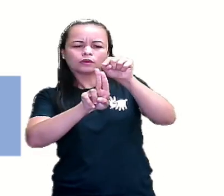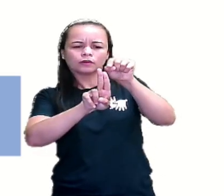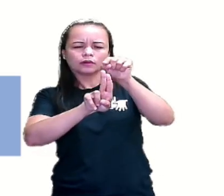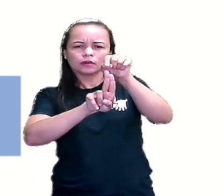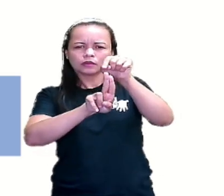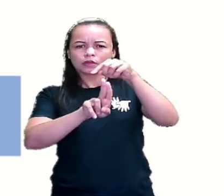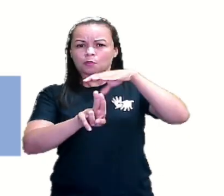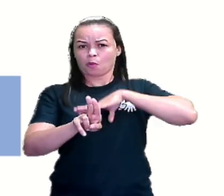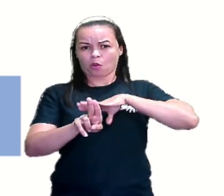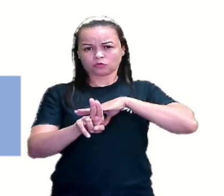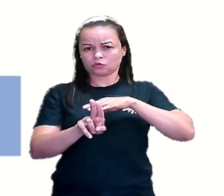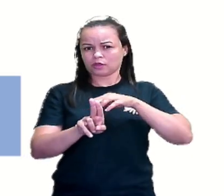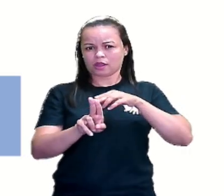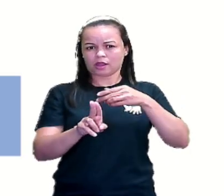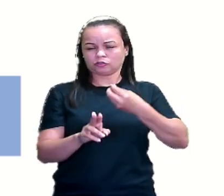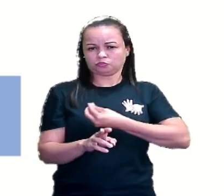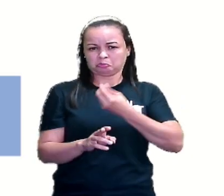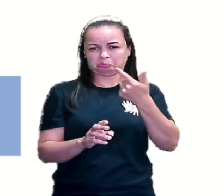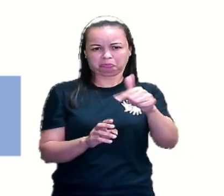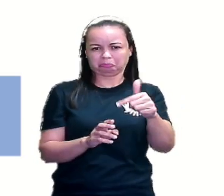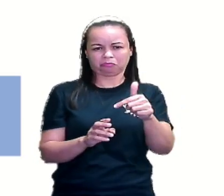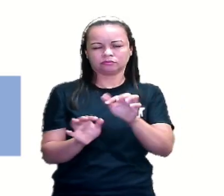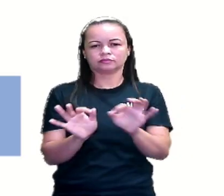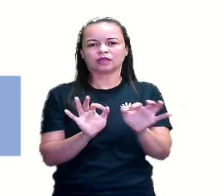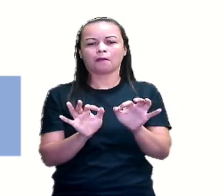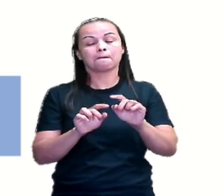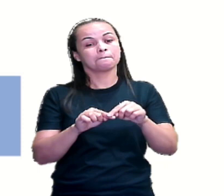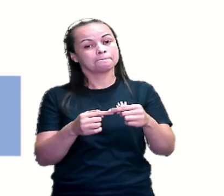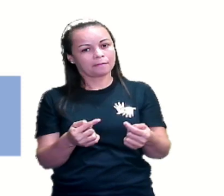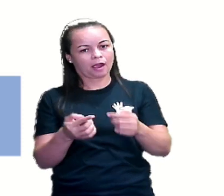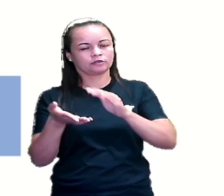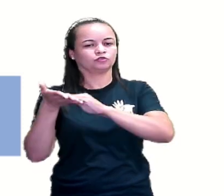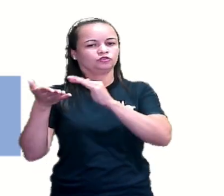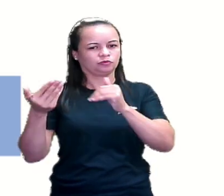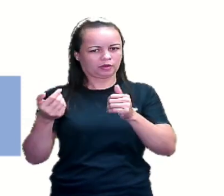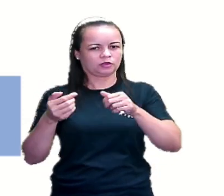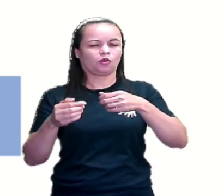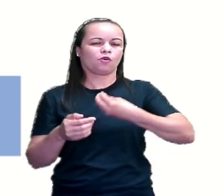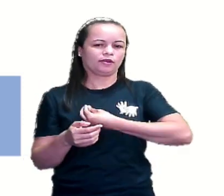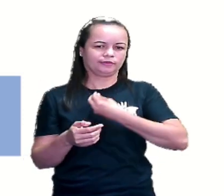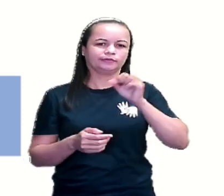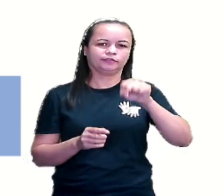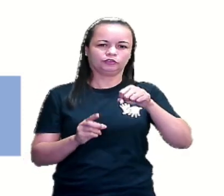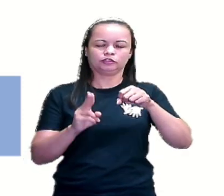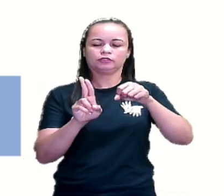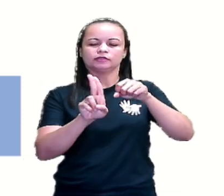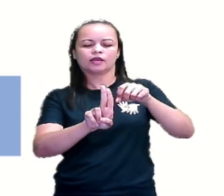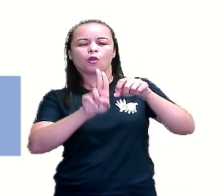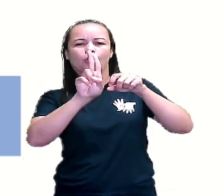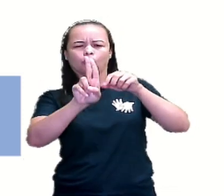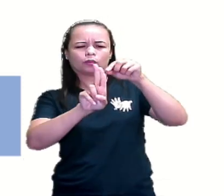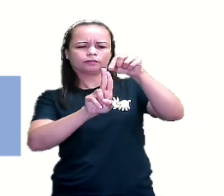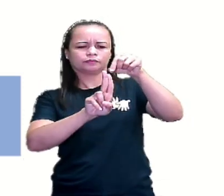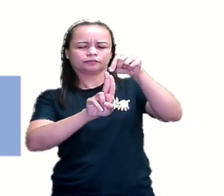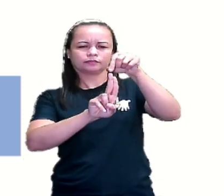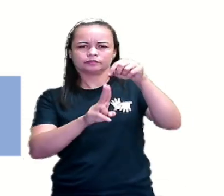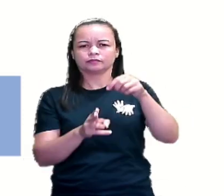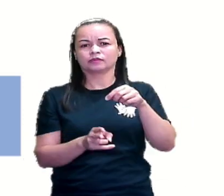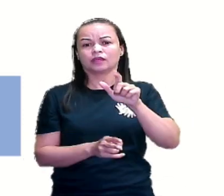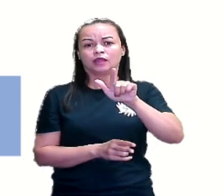existe mais, mas em língua espanhola ele continua existindo. Então, a gente tem